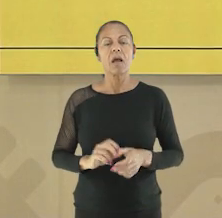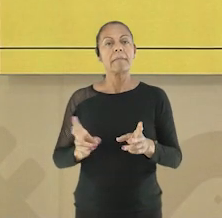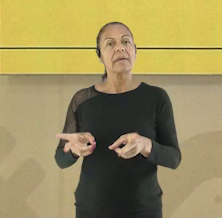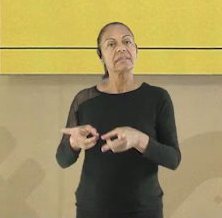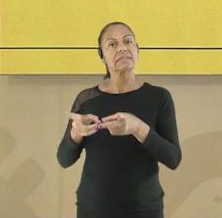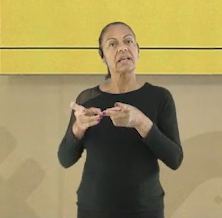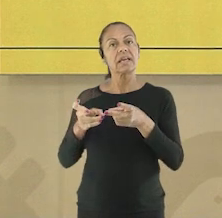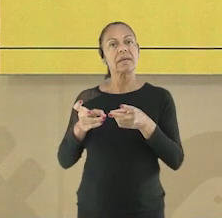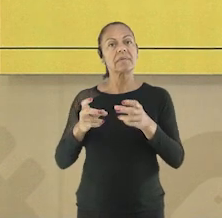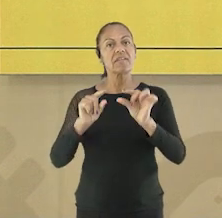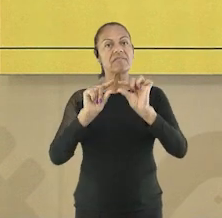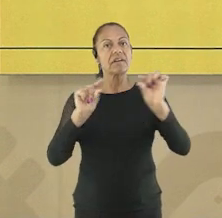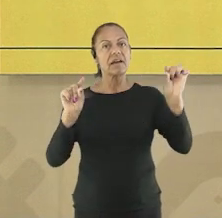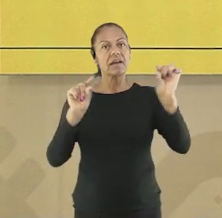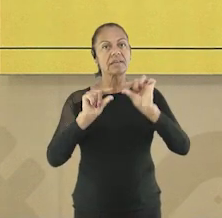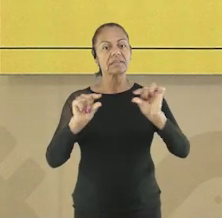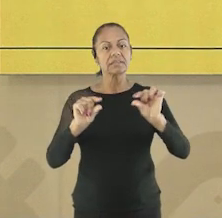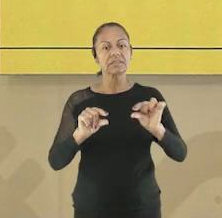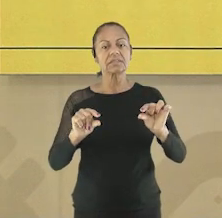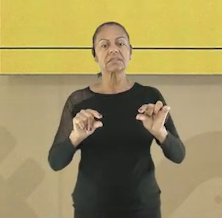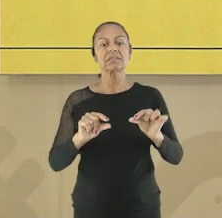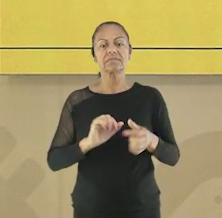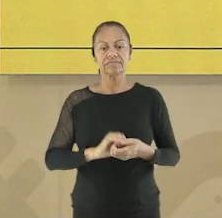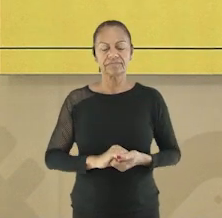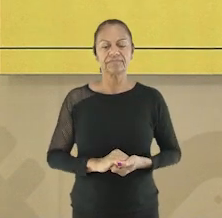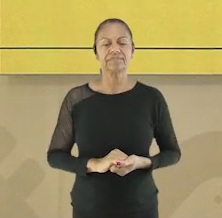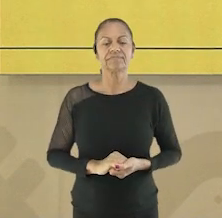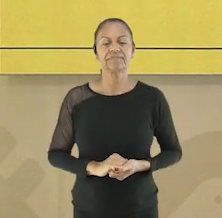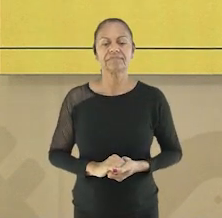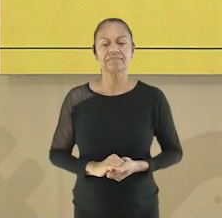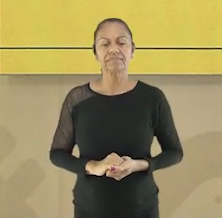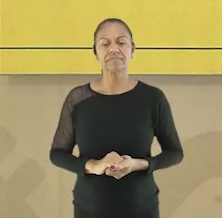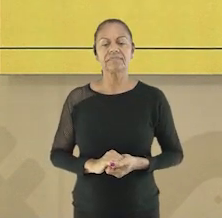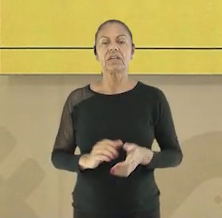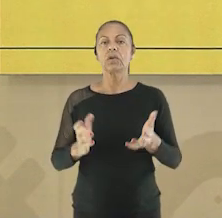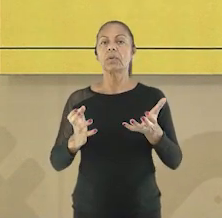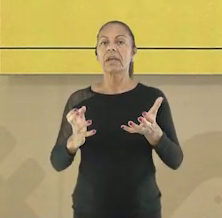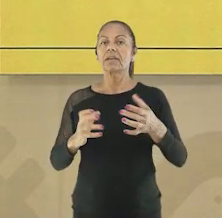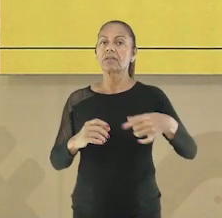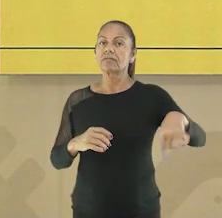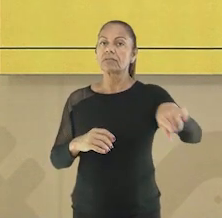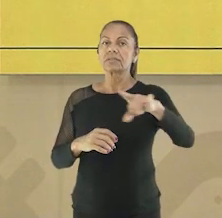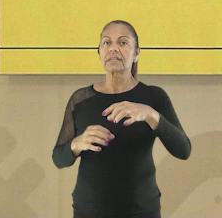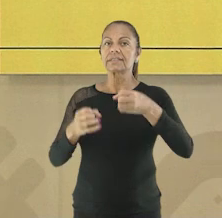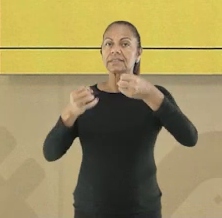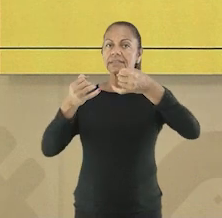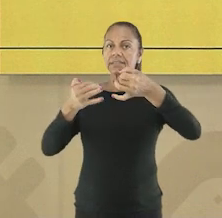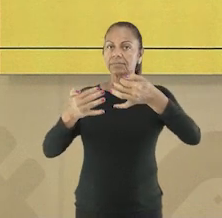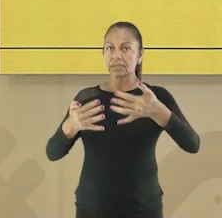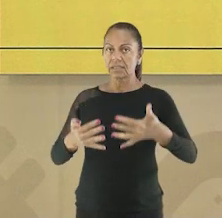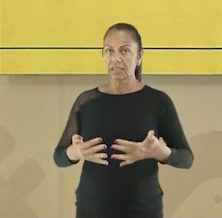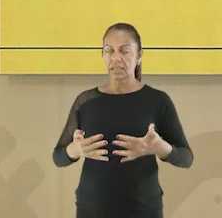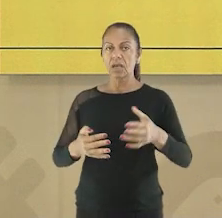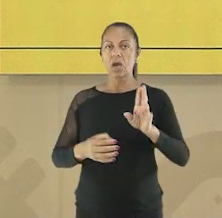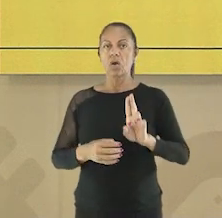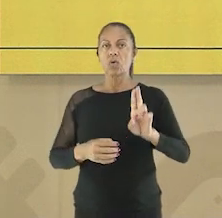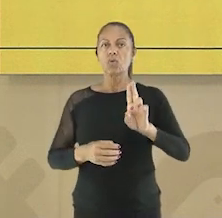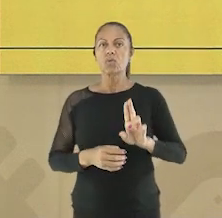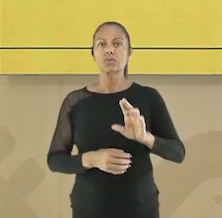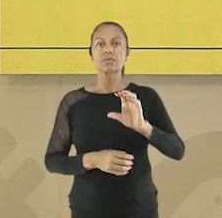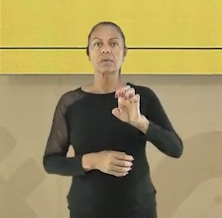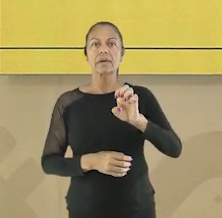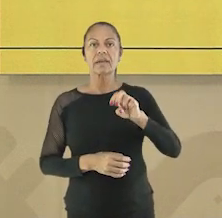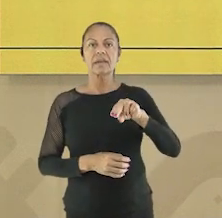despedirmos, que tal um desafio? Observe essa frase aqui. Motorista, leve-me ao aeroporto, por favor. Eu quero que